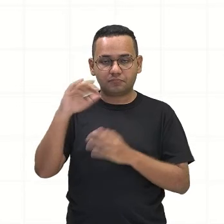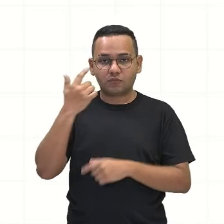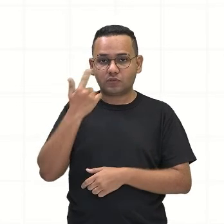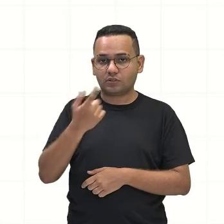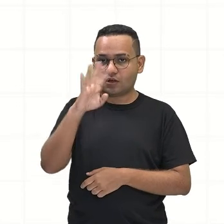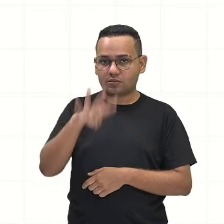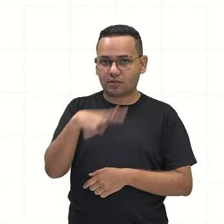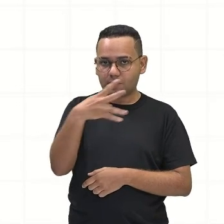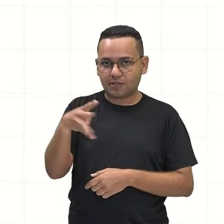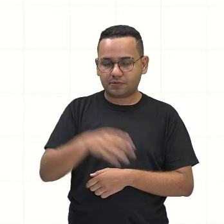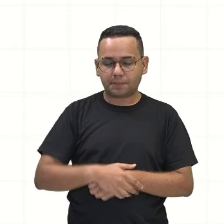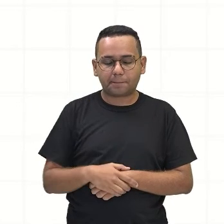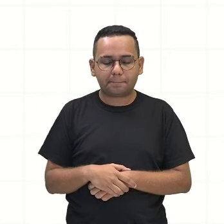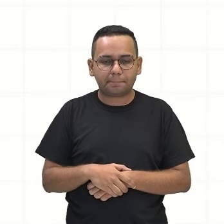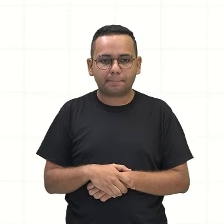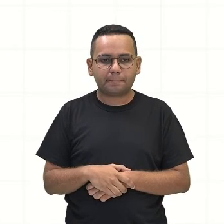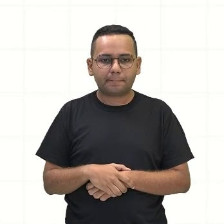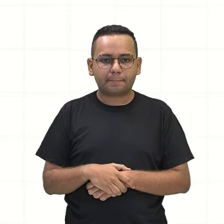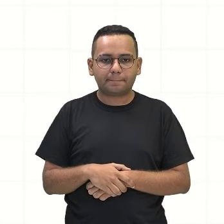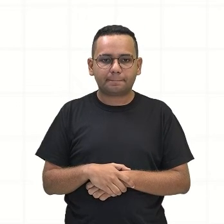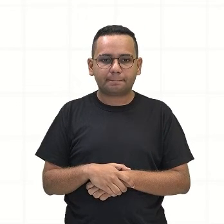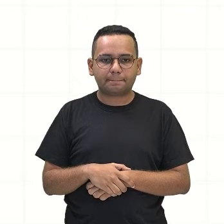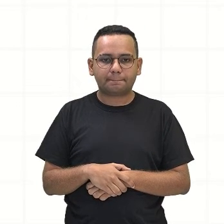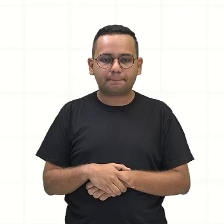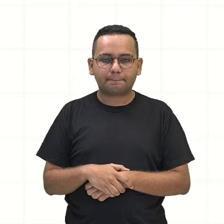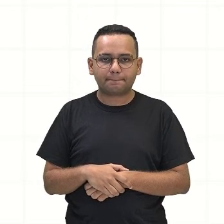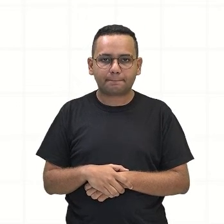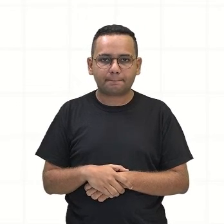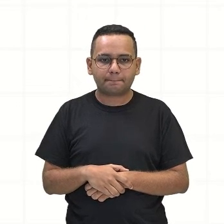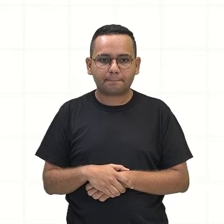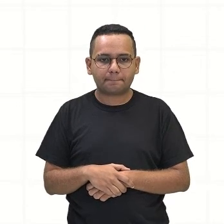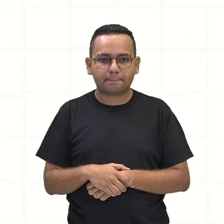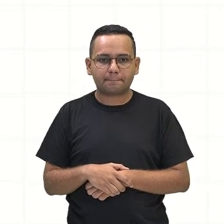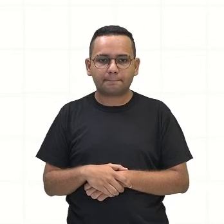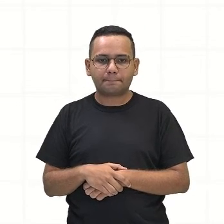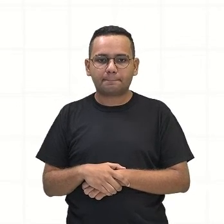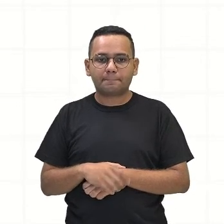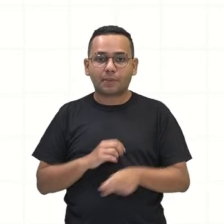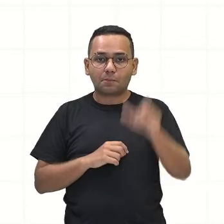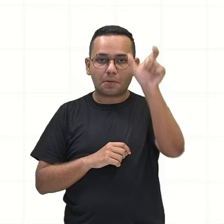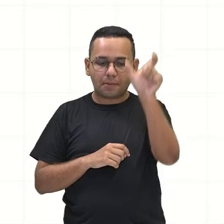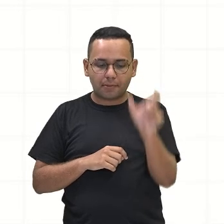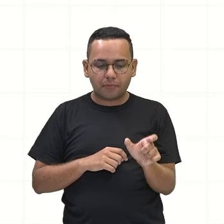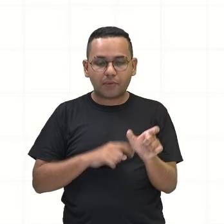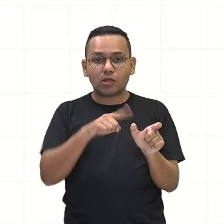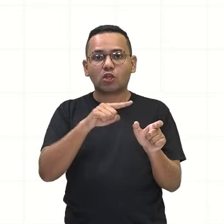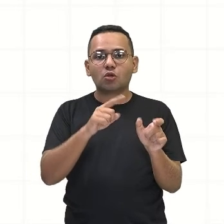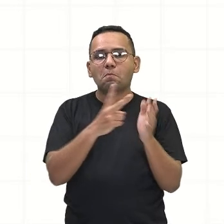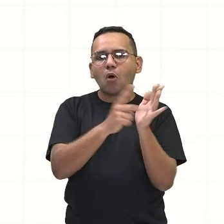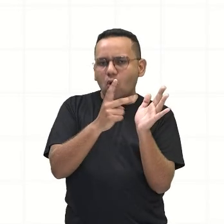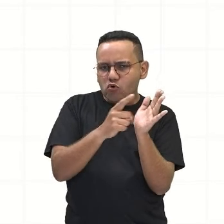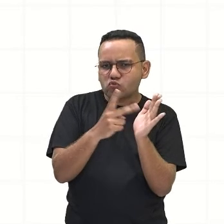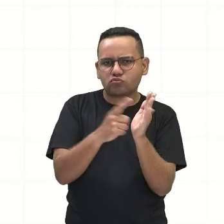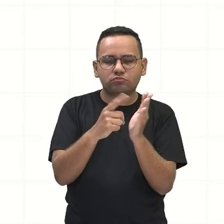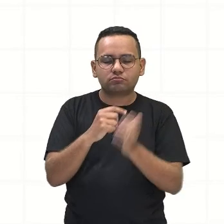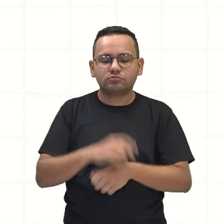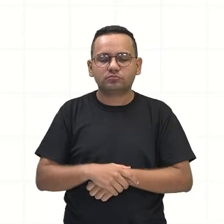o que a gente vai fazer? Tá. Aqui, né, nós temos, então,